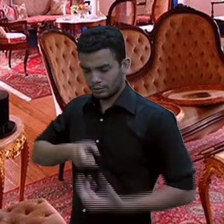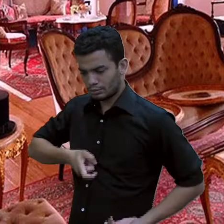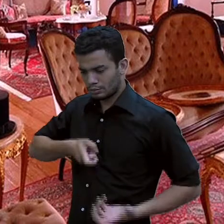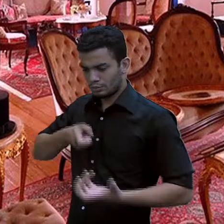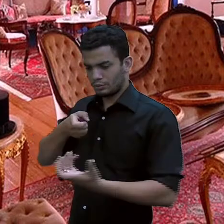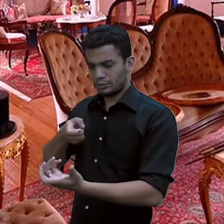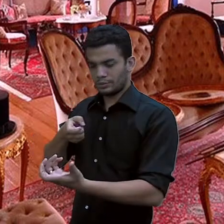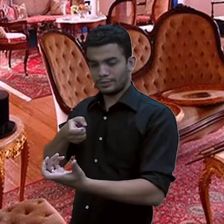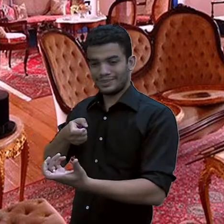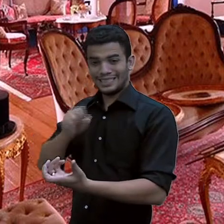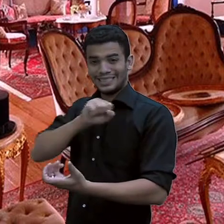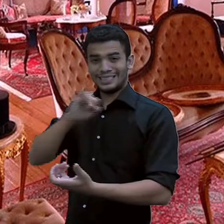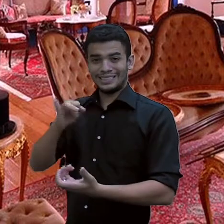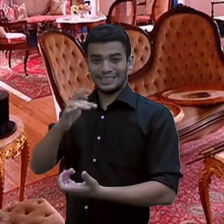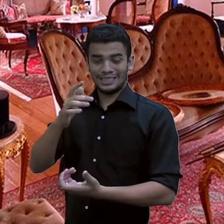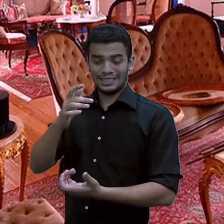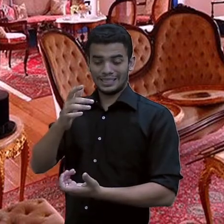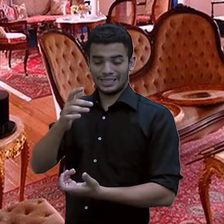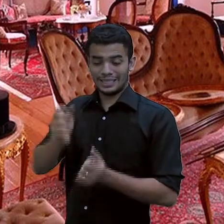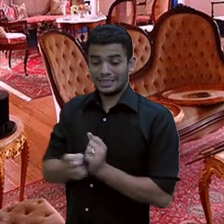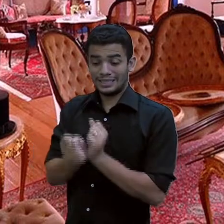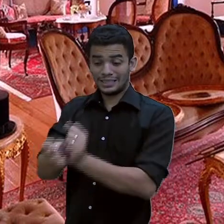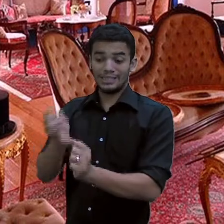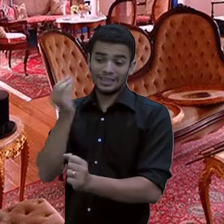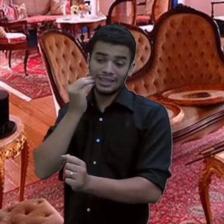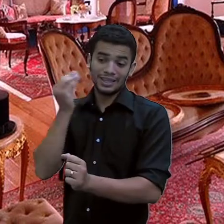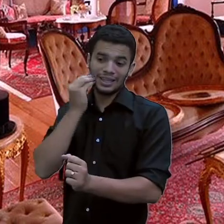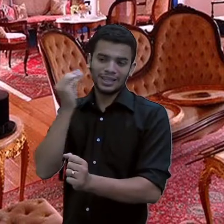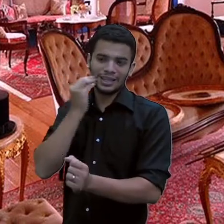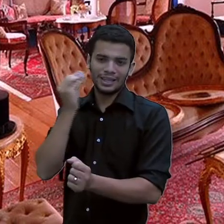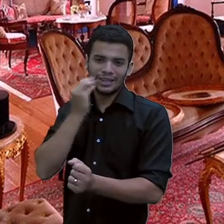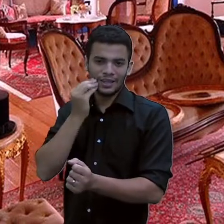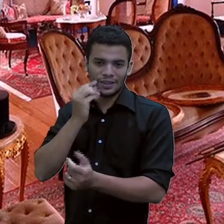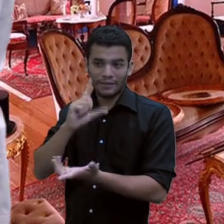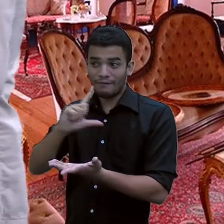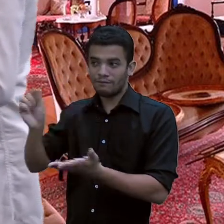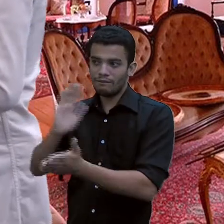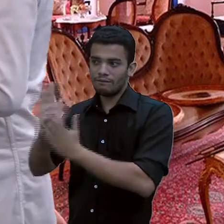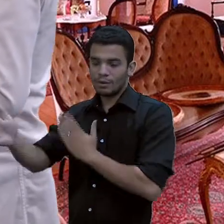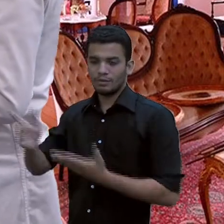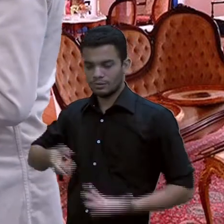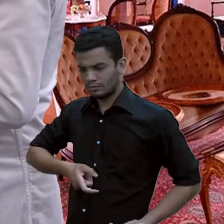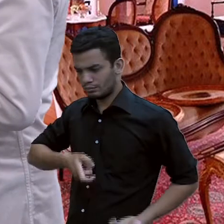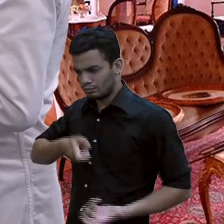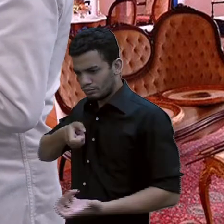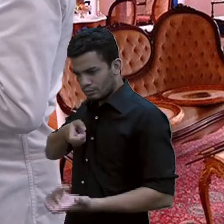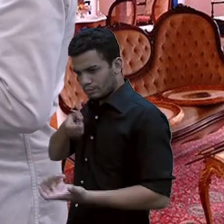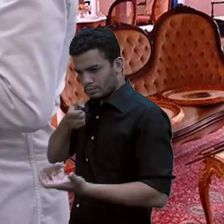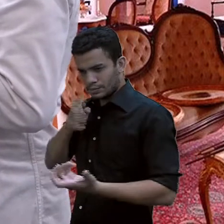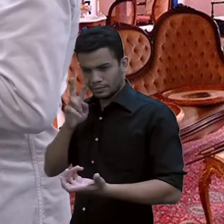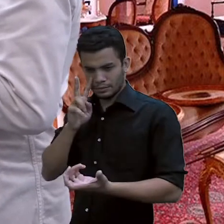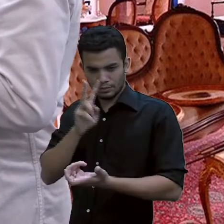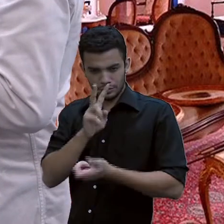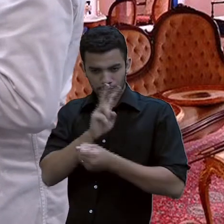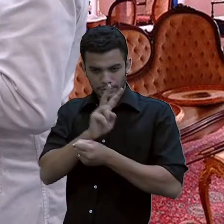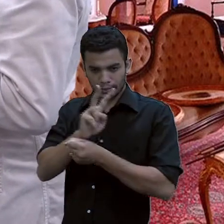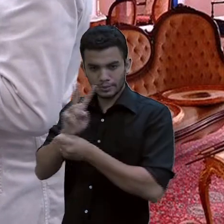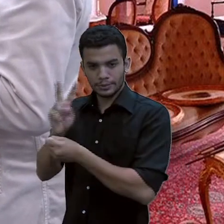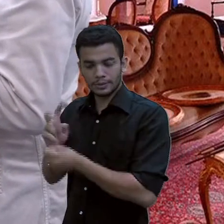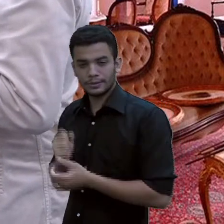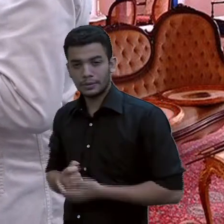evitar fugas de escravos. Olha depois aqui nas imagens, com a construção e com a riqueza